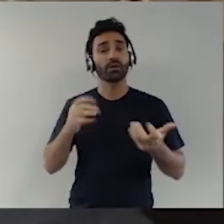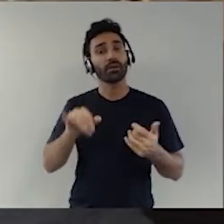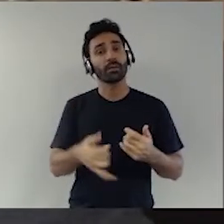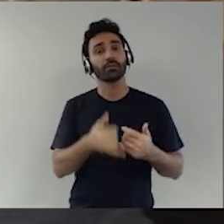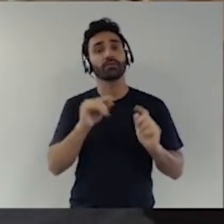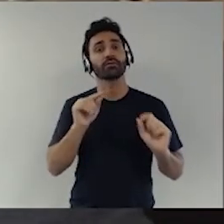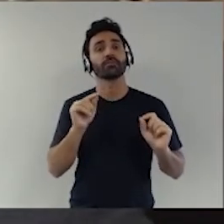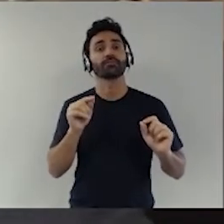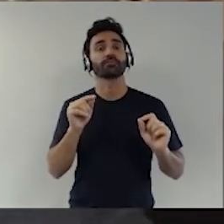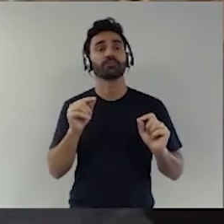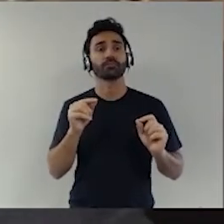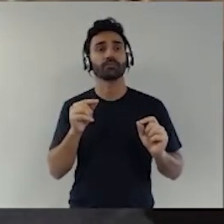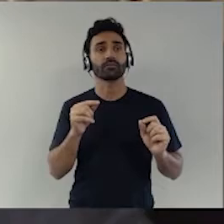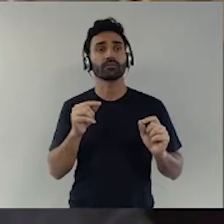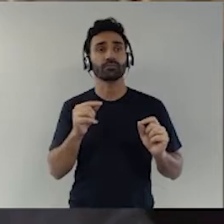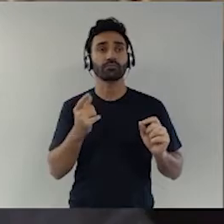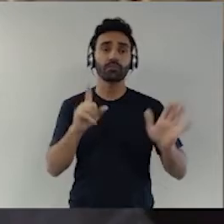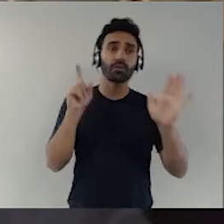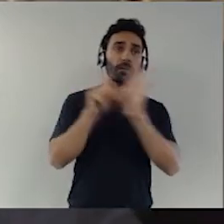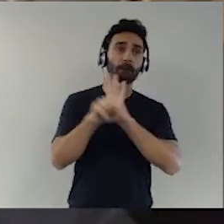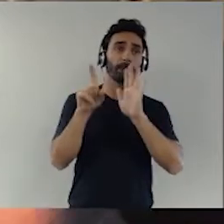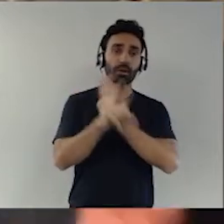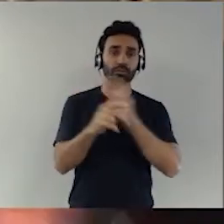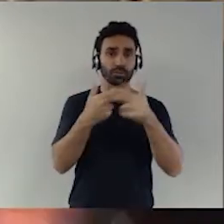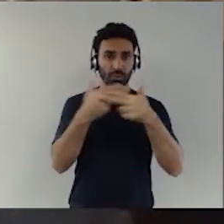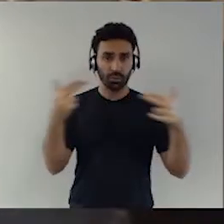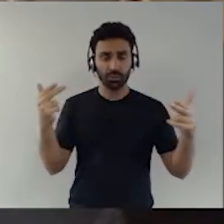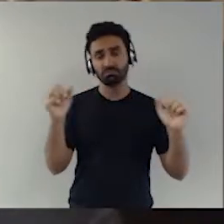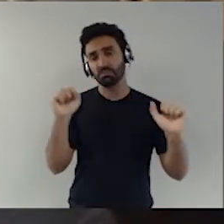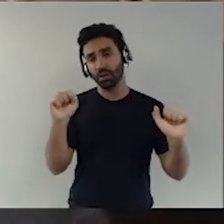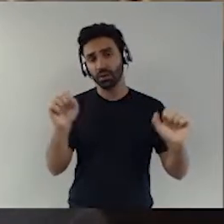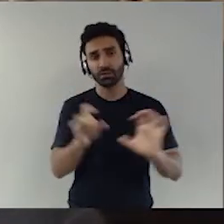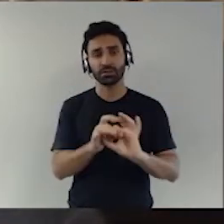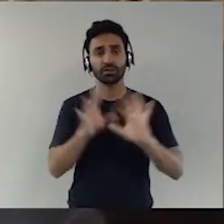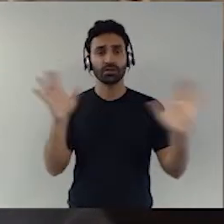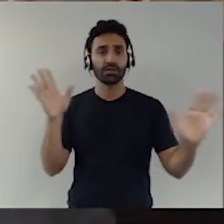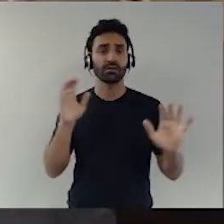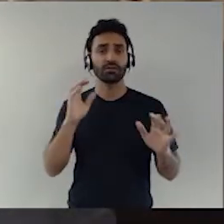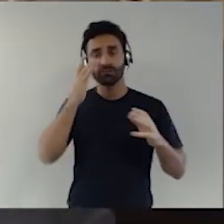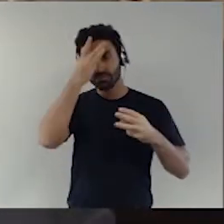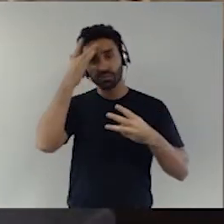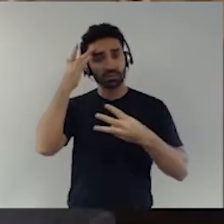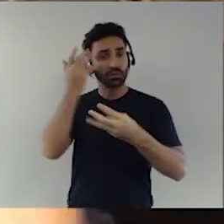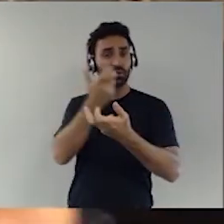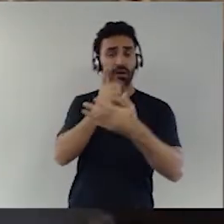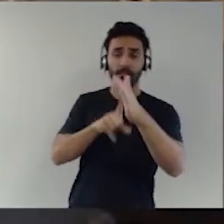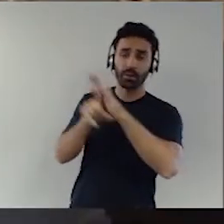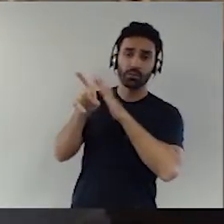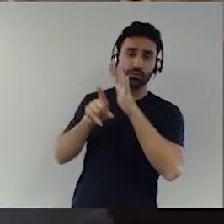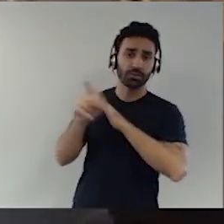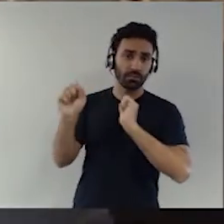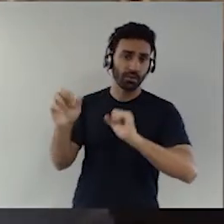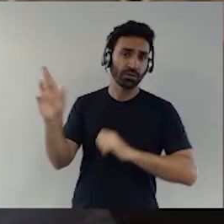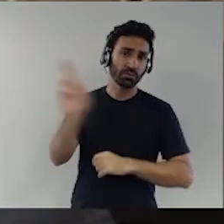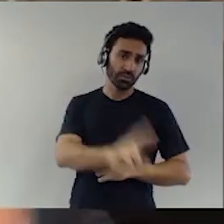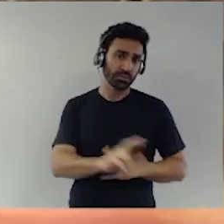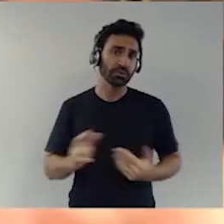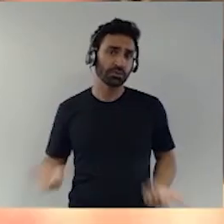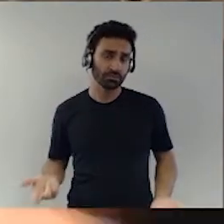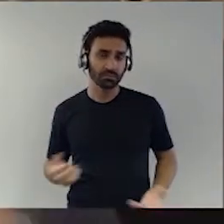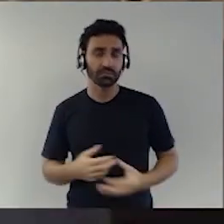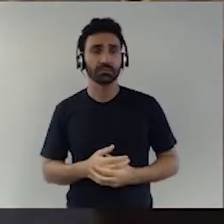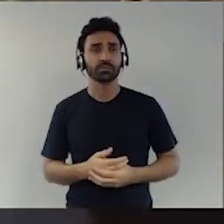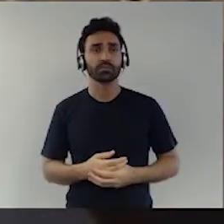aqui para fazer alguns questionamentos, que pode ser colocado a qualquer um dos três aí, para estarem respondendo.